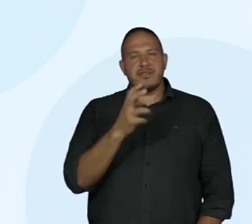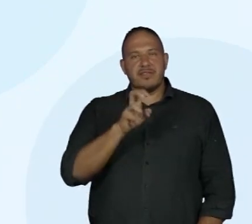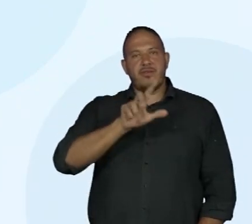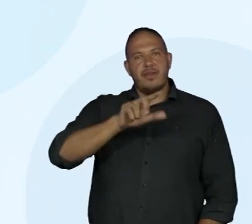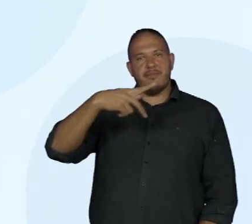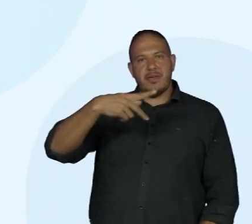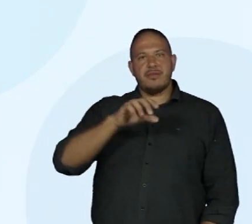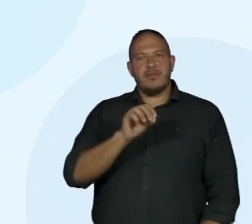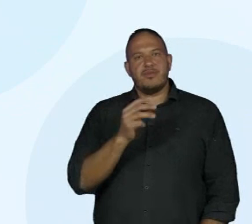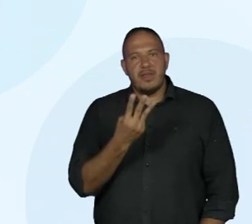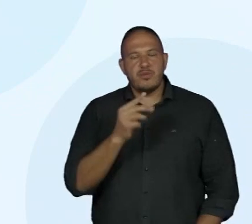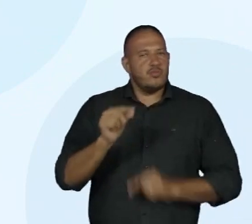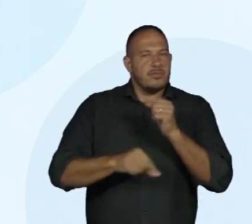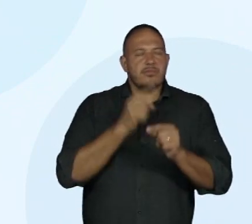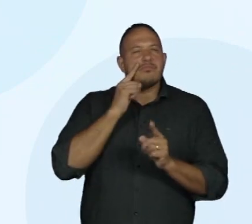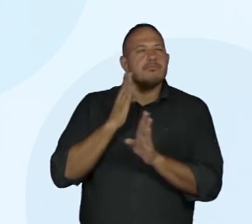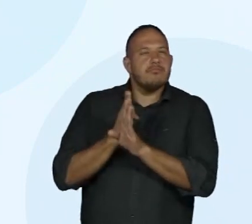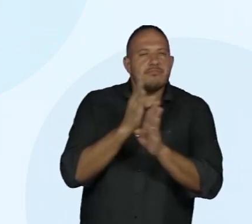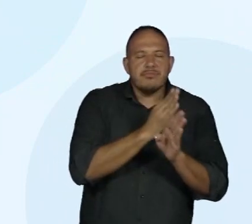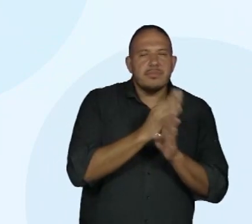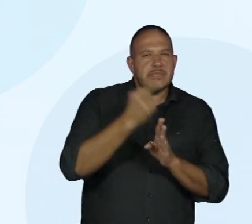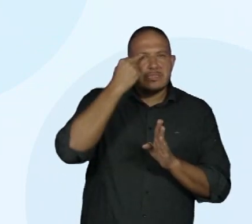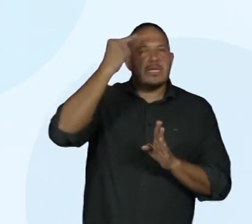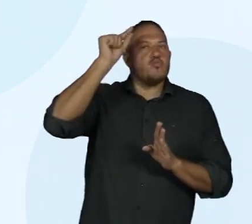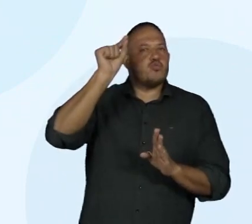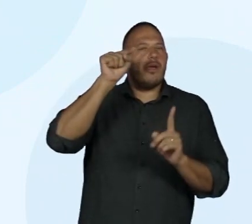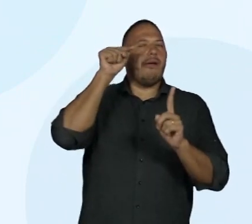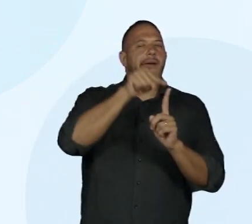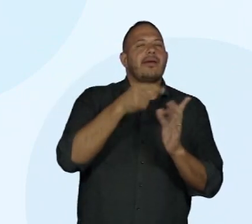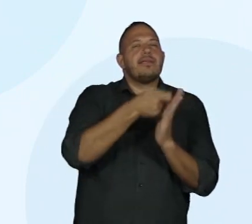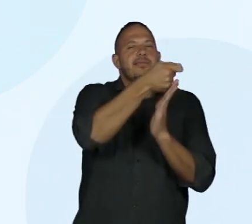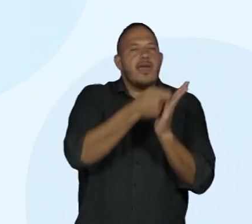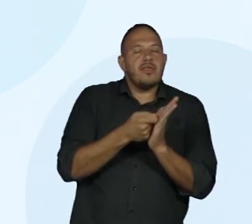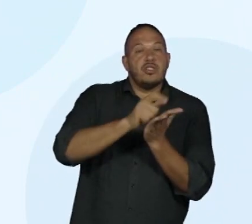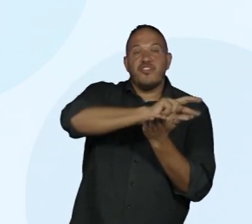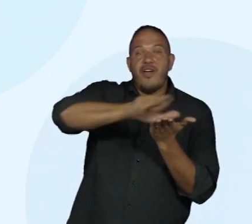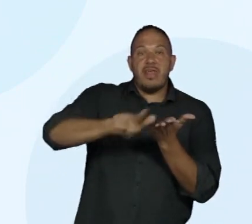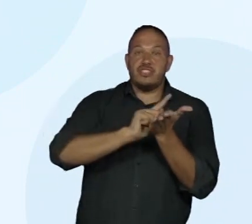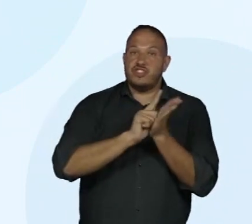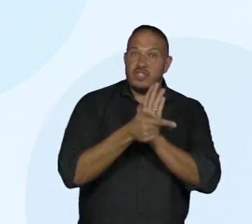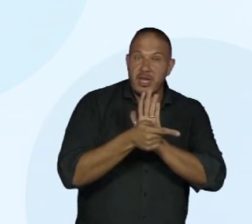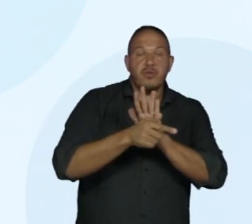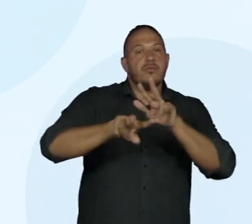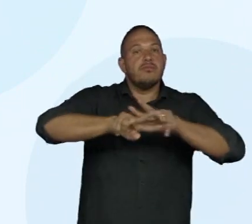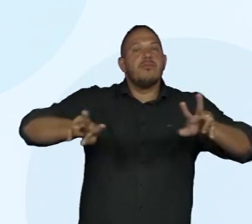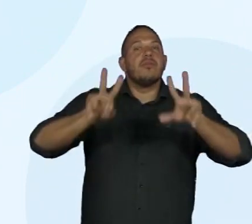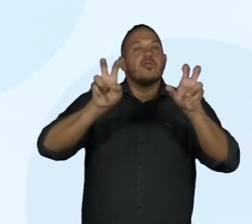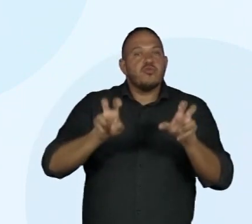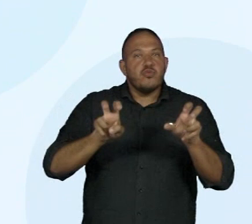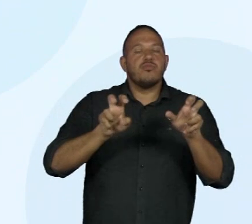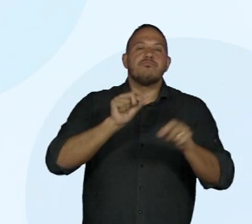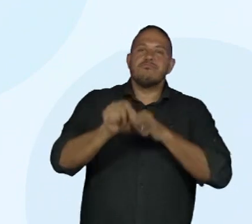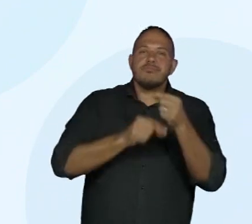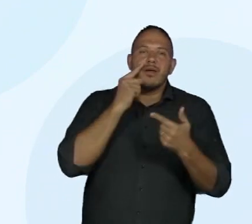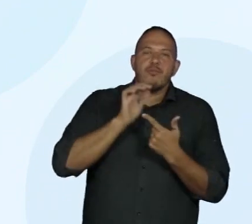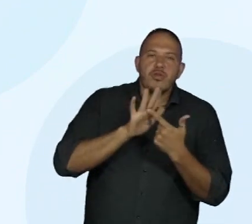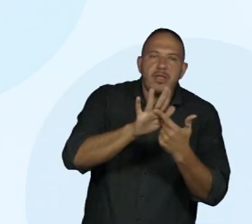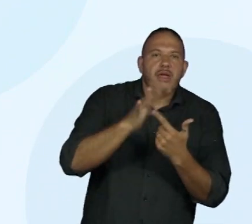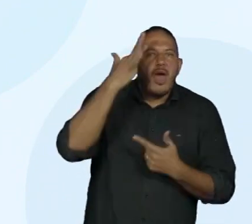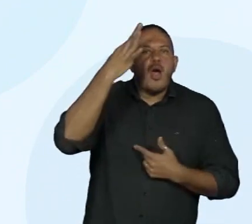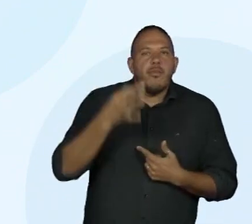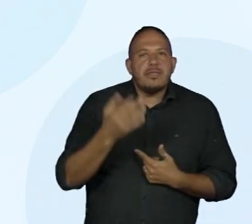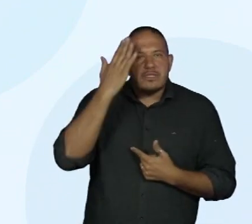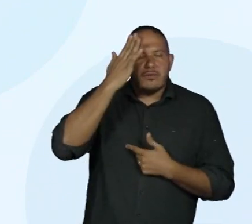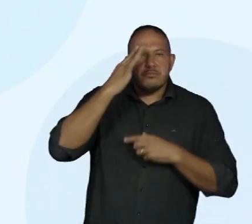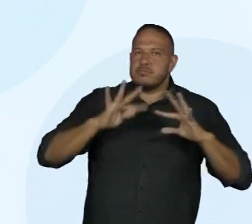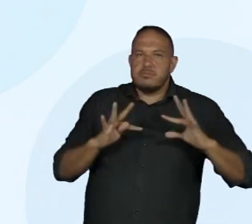EF35LP03, identificar a ideia central de textos de diferentes gêneros, assunto-tema, demonstrando compreensão